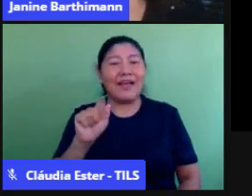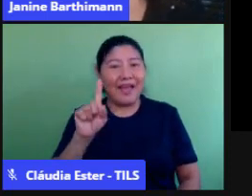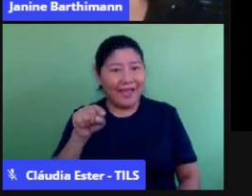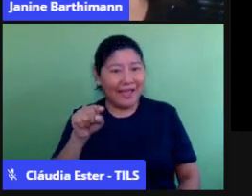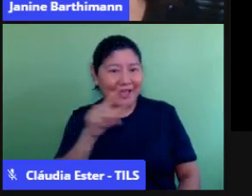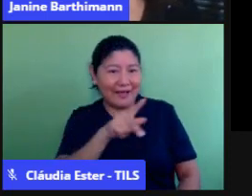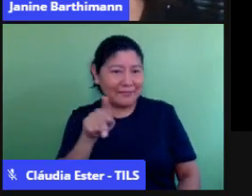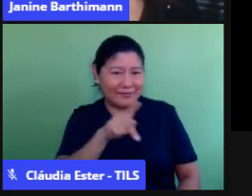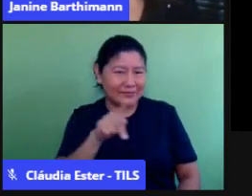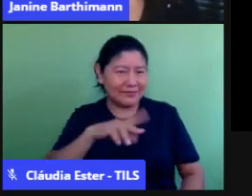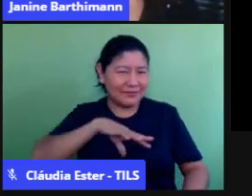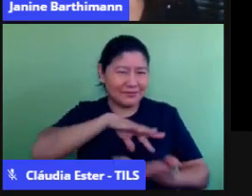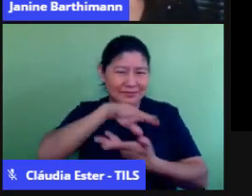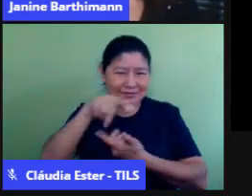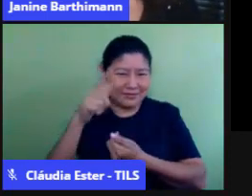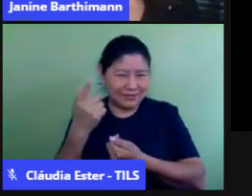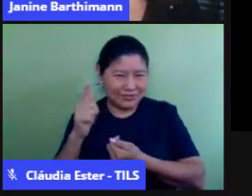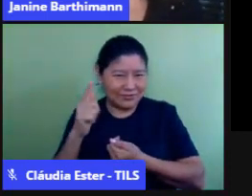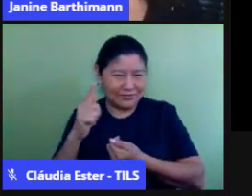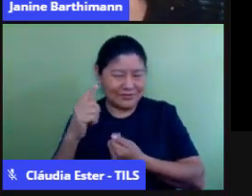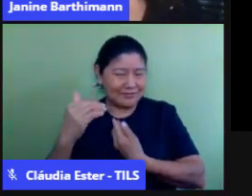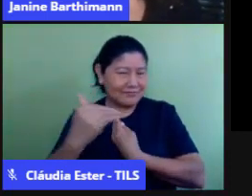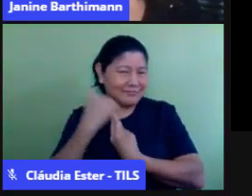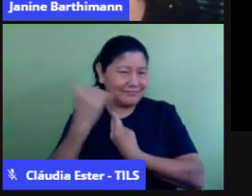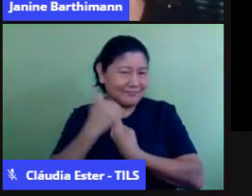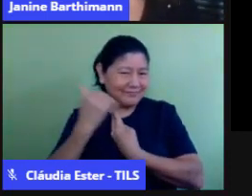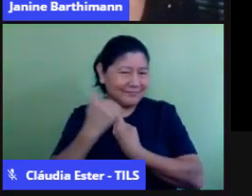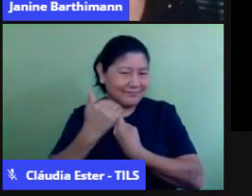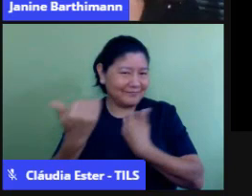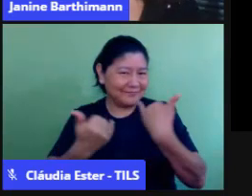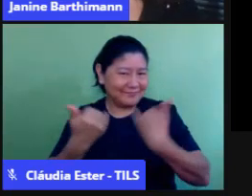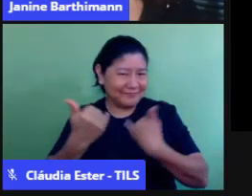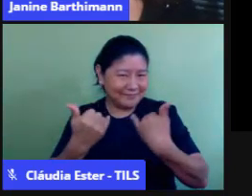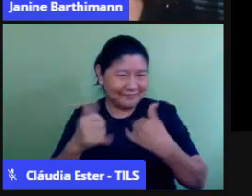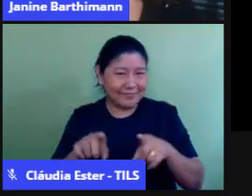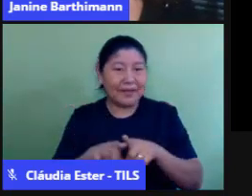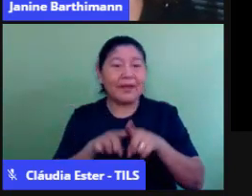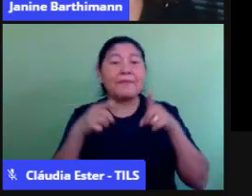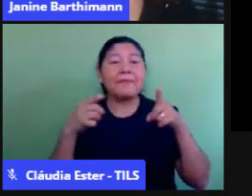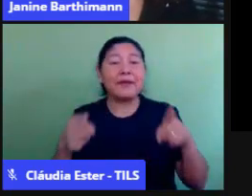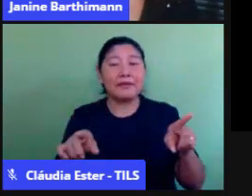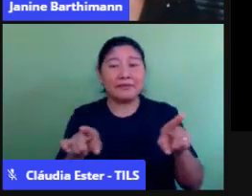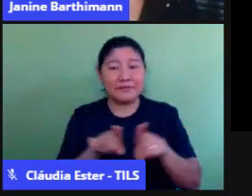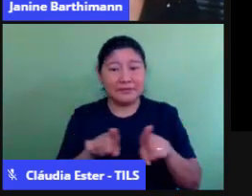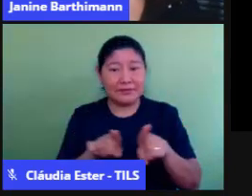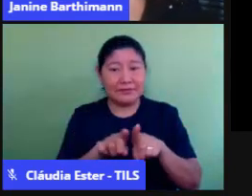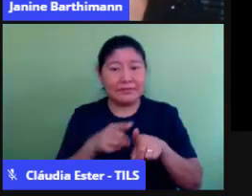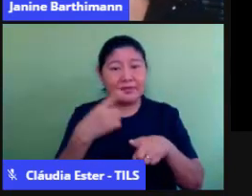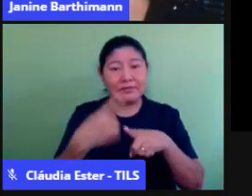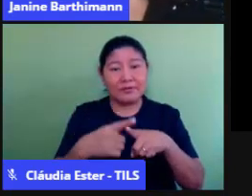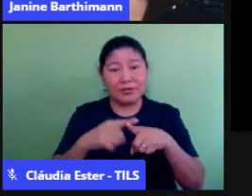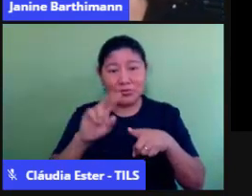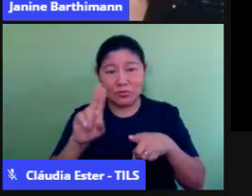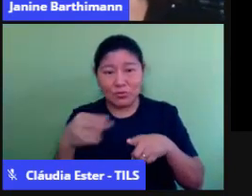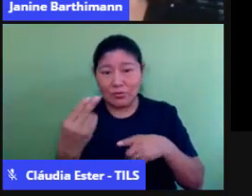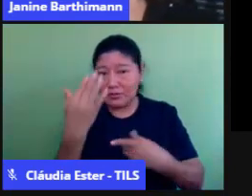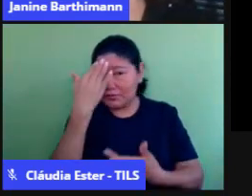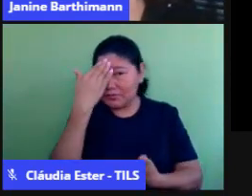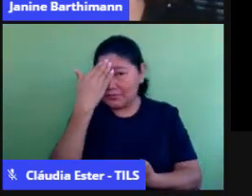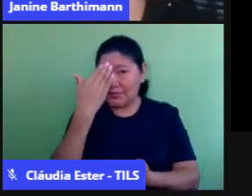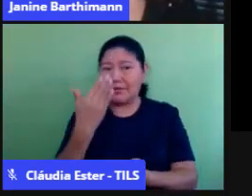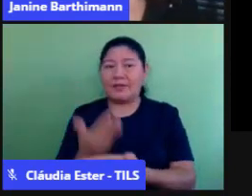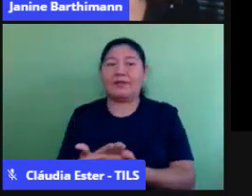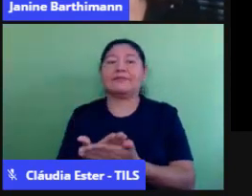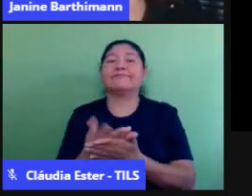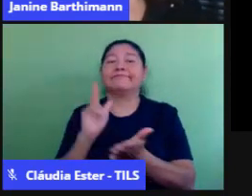professora de geografia que nos instrui, que nos ensina, mas principalmente porque nós acreditamos que